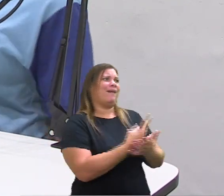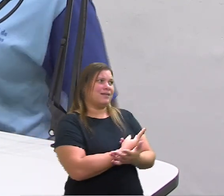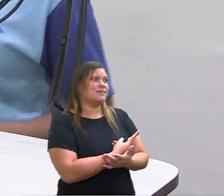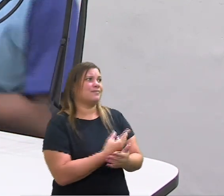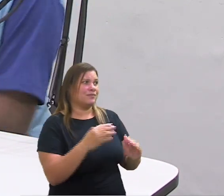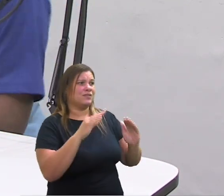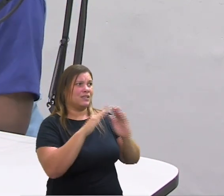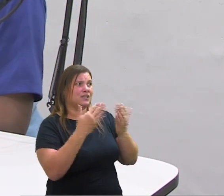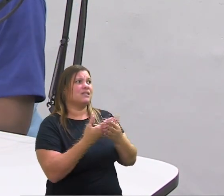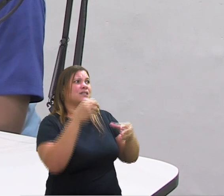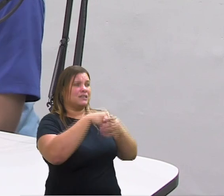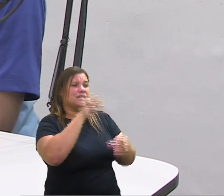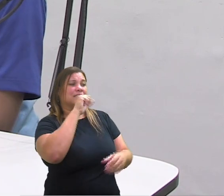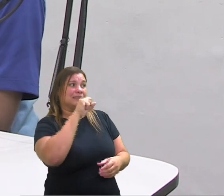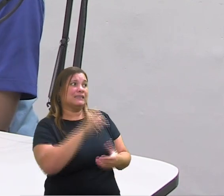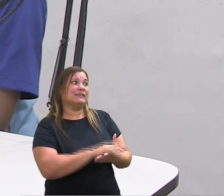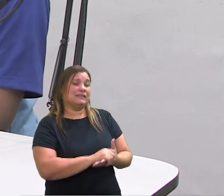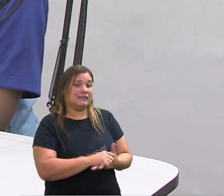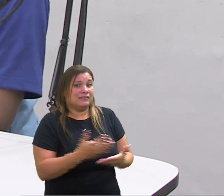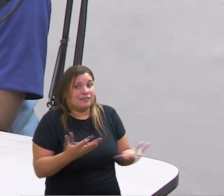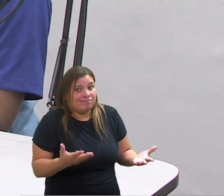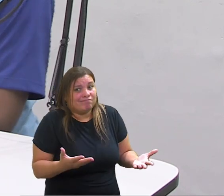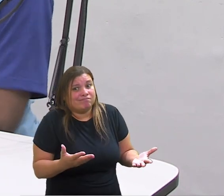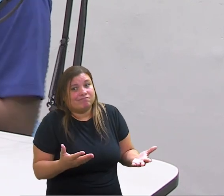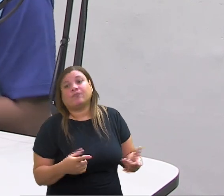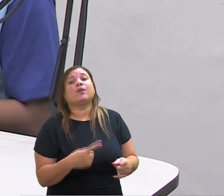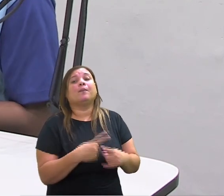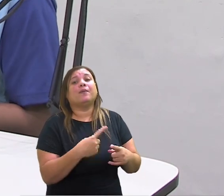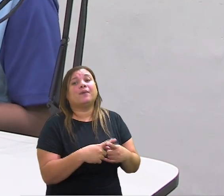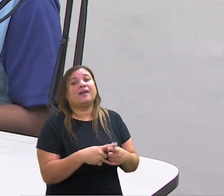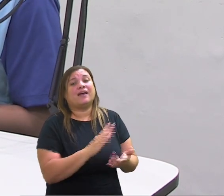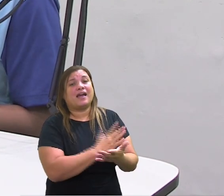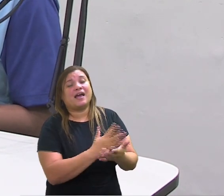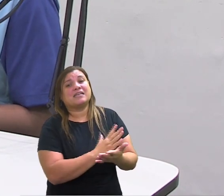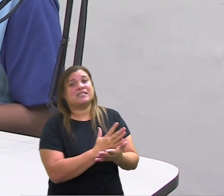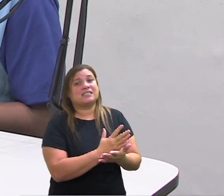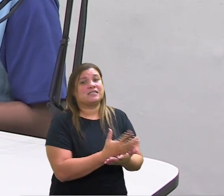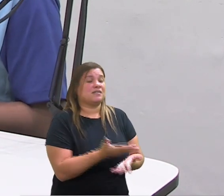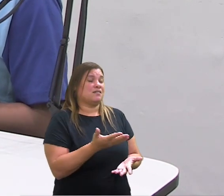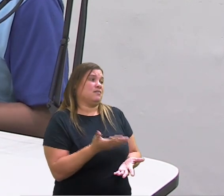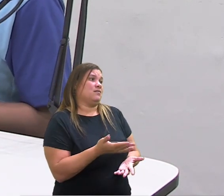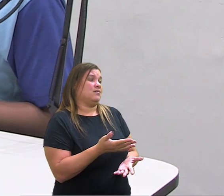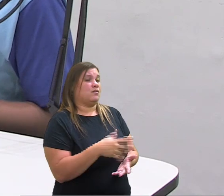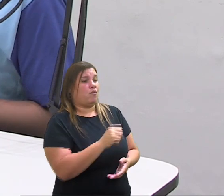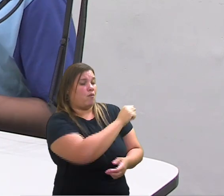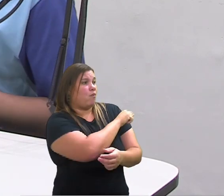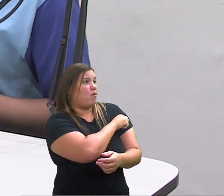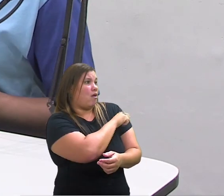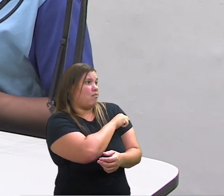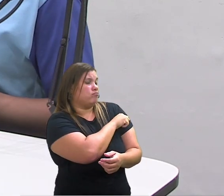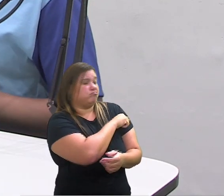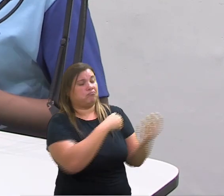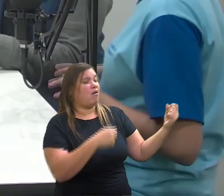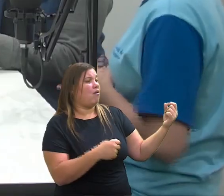um aluno chama o outro assim. Ele xingou Peraí, deixa eu pesquisar aqui no Google, deixa eu ver uma aqui melhor. Ele